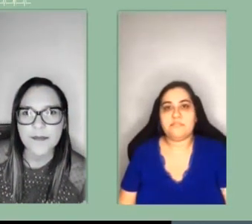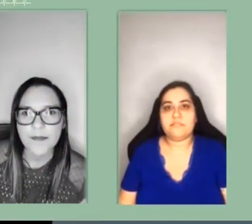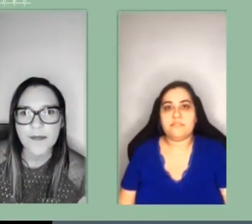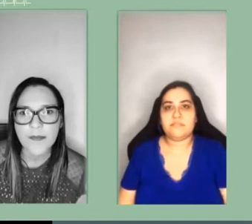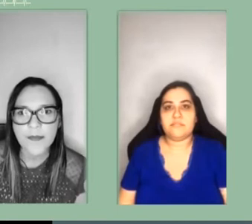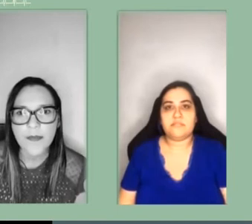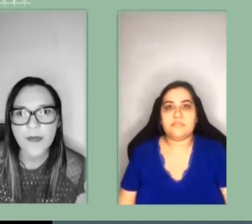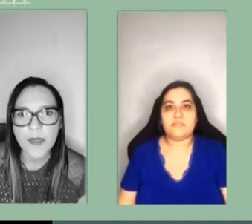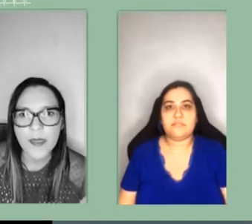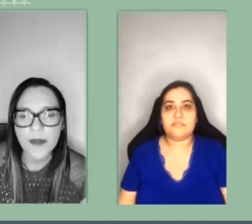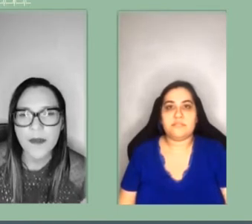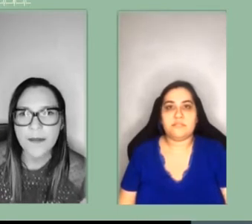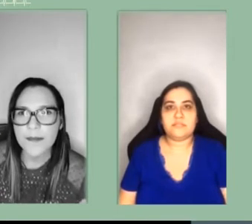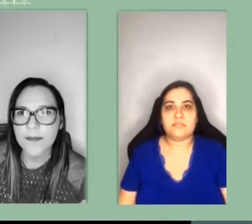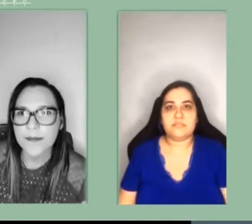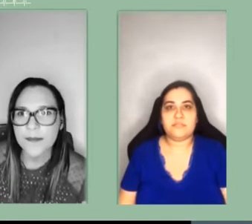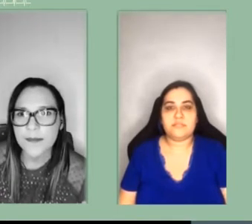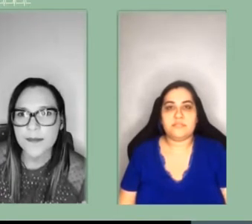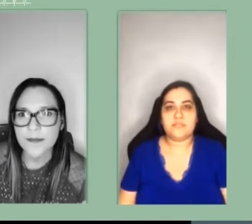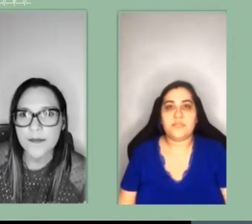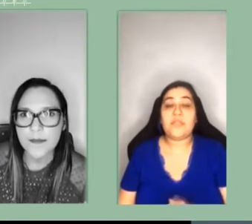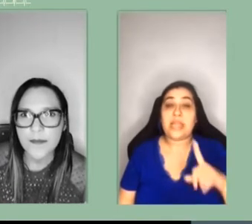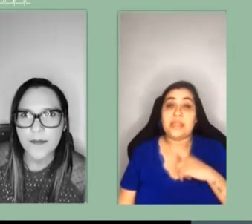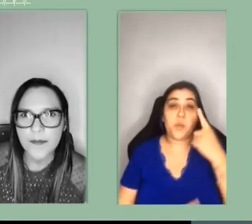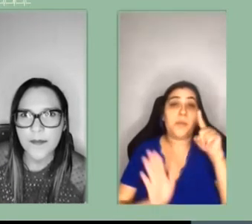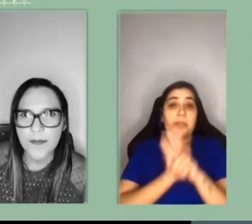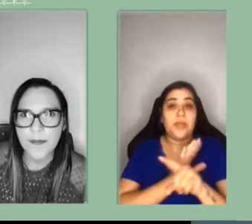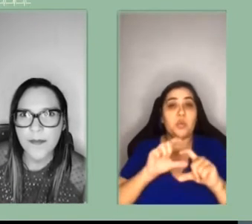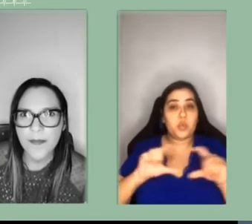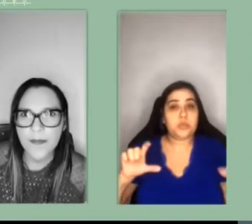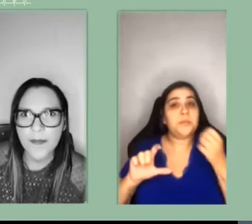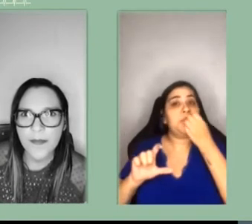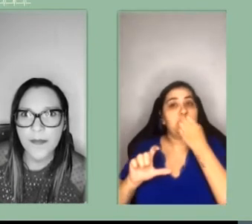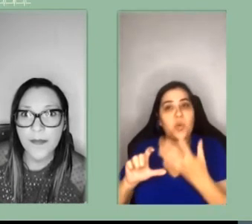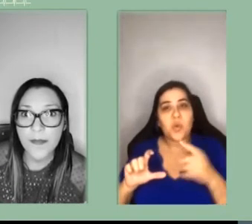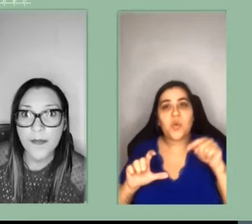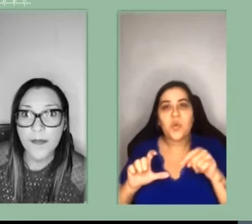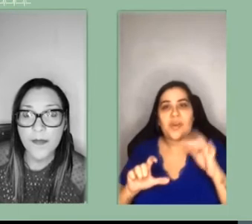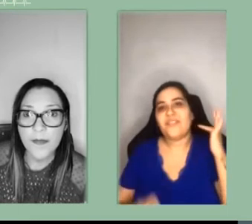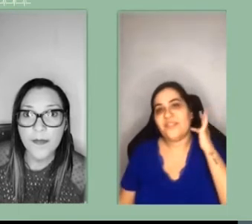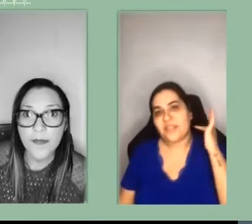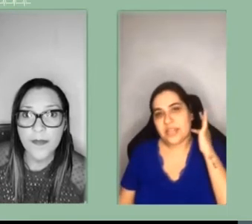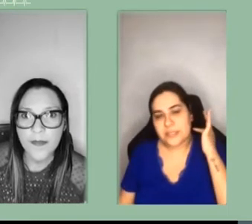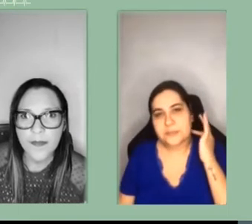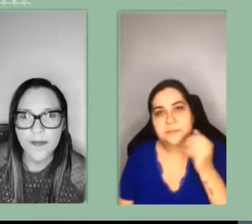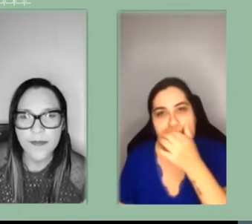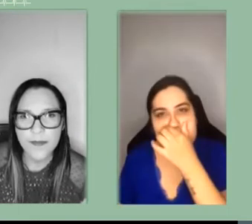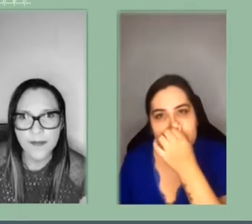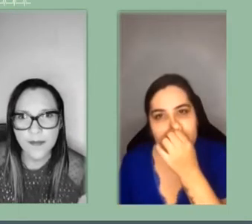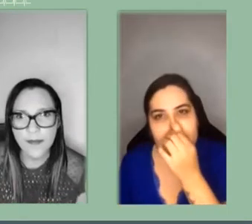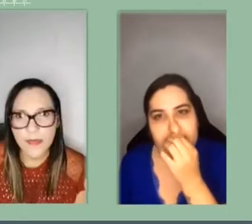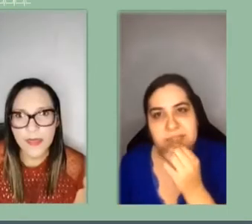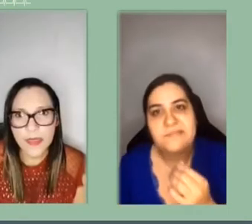boa da Fran. Como é que a gente faz para melhorar o consumo de colágeno em pacientes